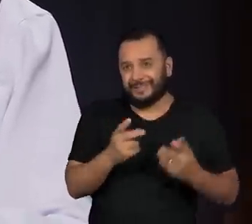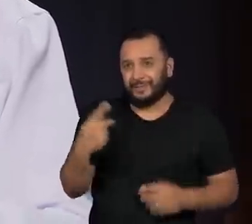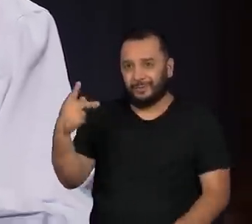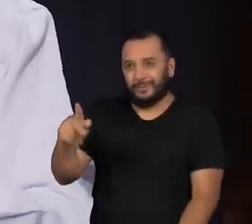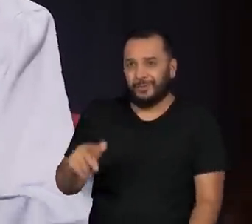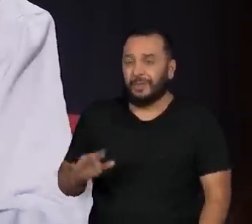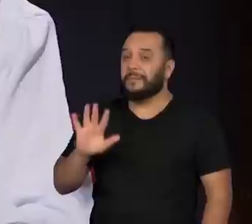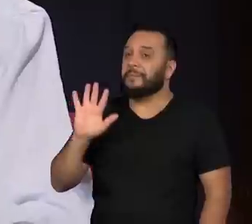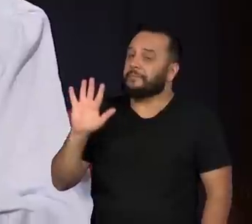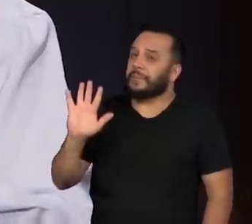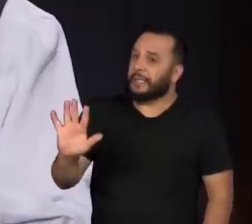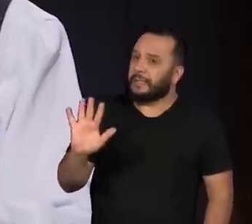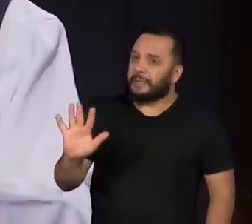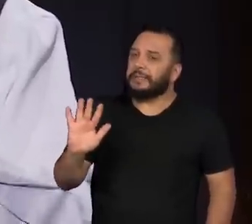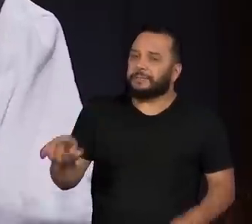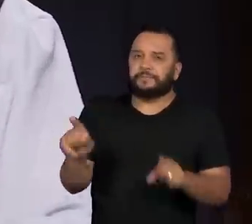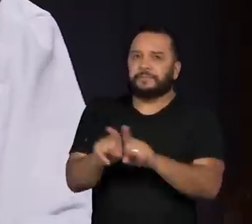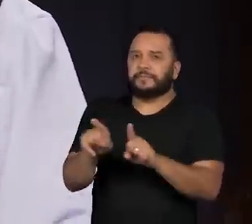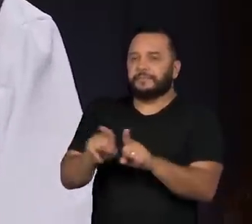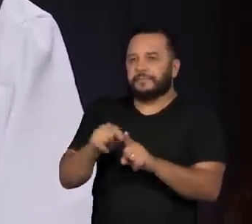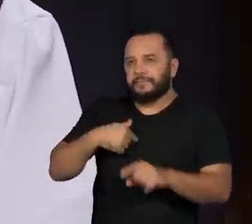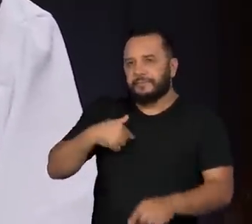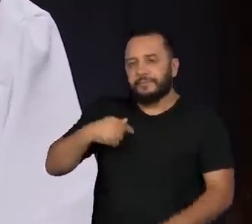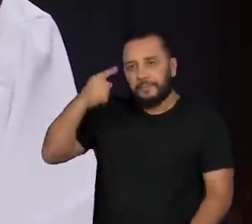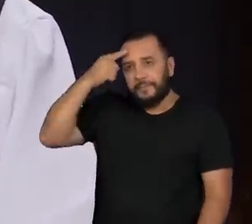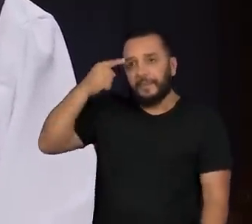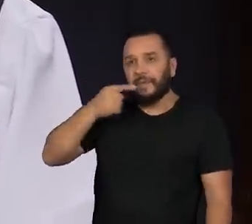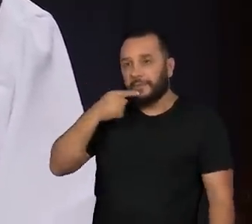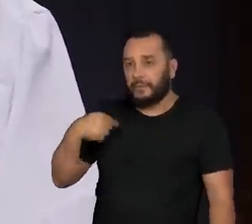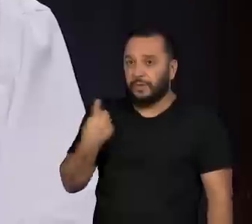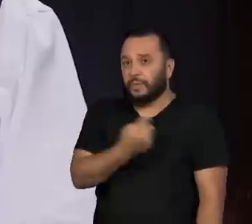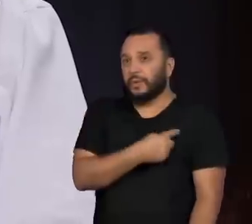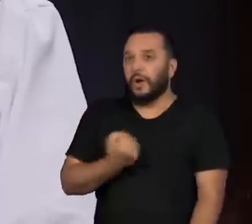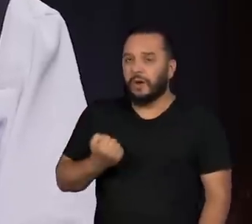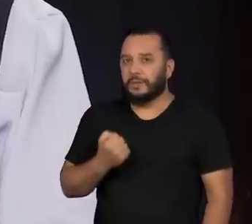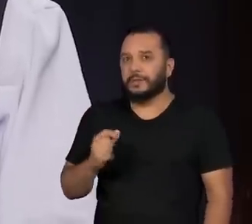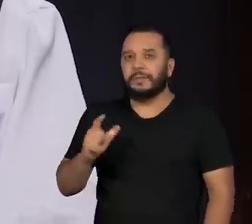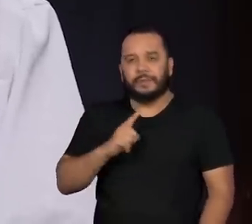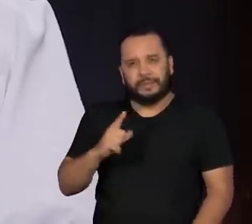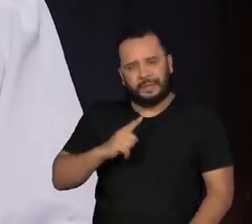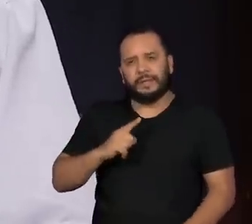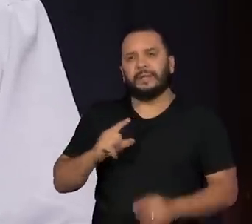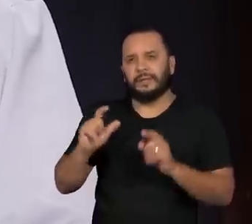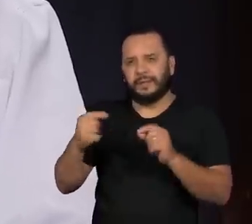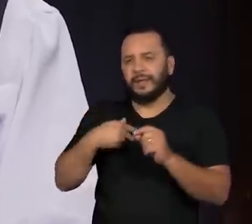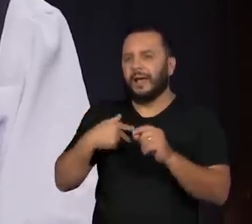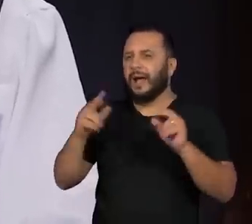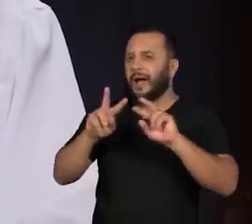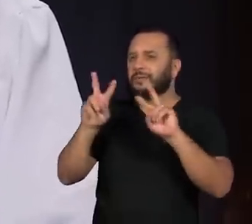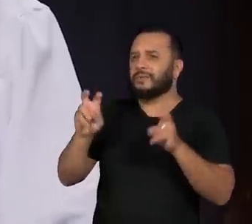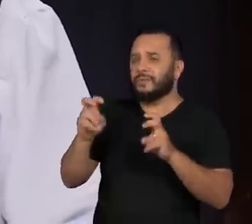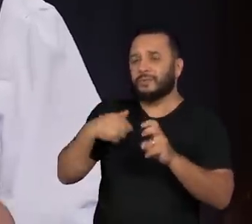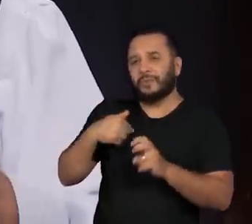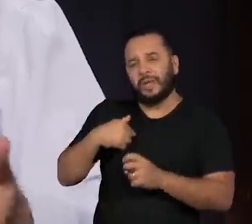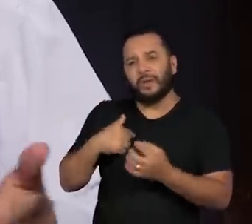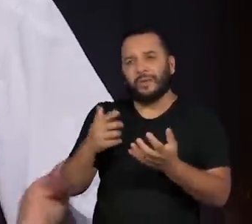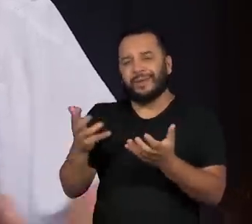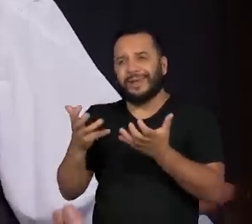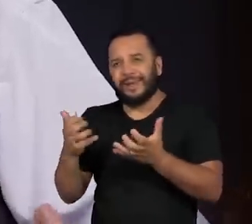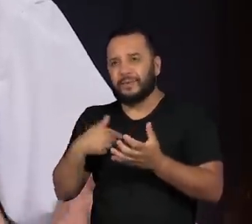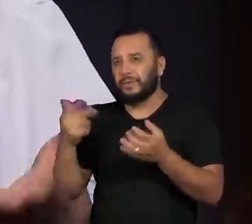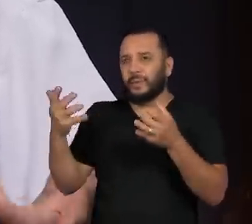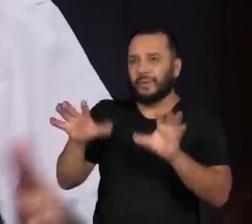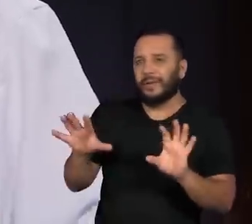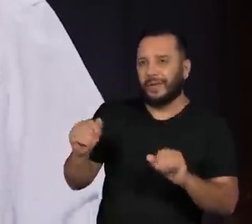esse perfilamento que tiram da gente perfil que tiram da gente as as opções que fazem relação que a gente quer ou não quer e isso